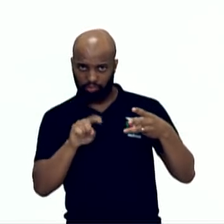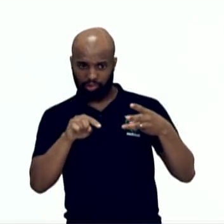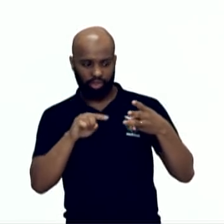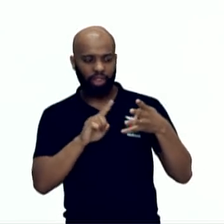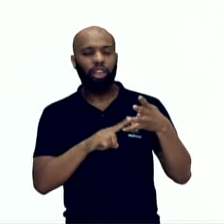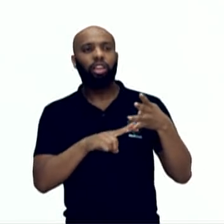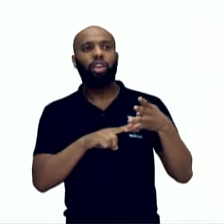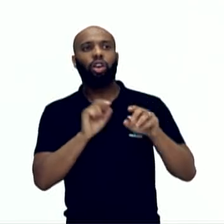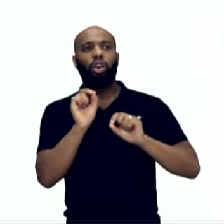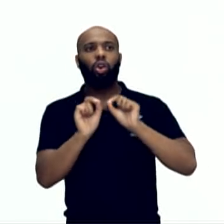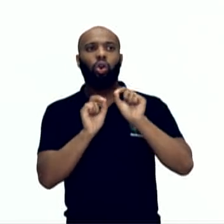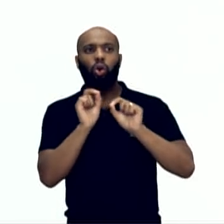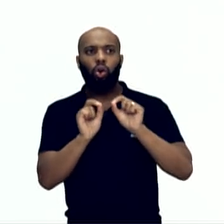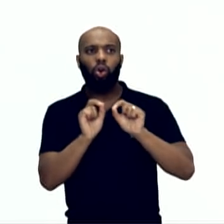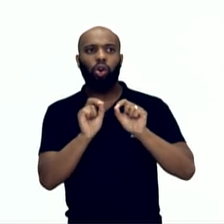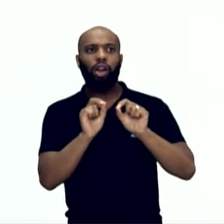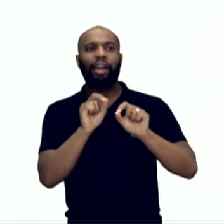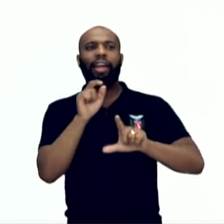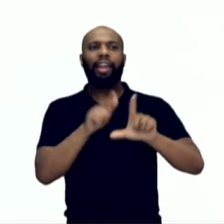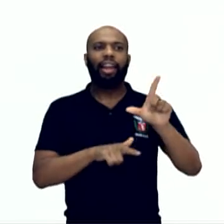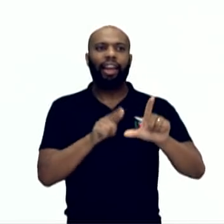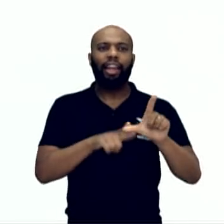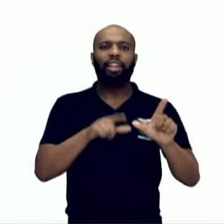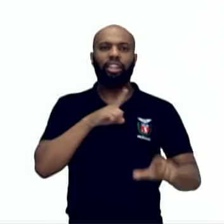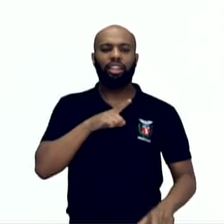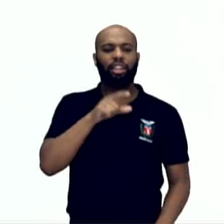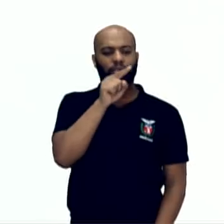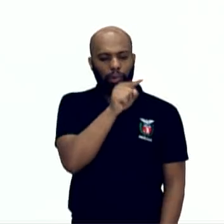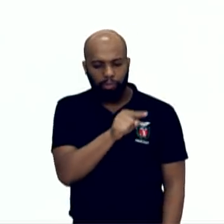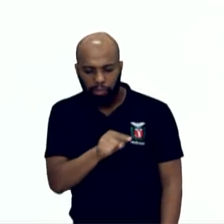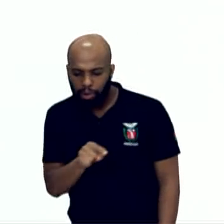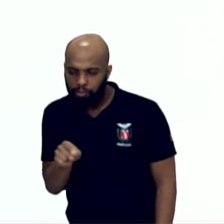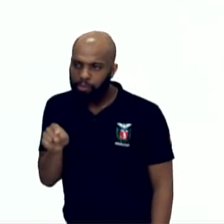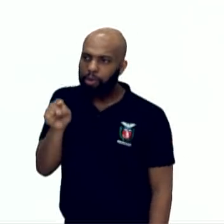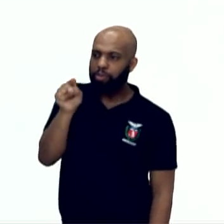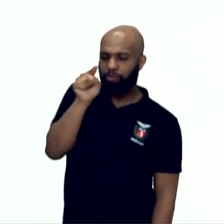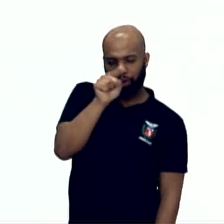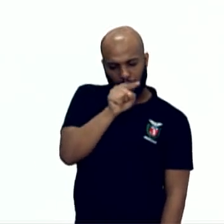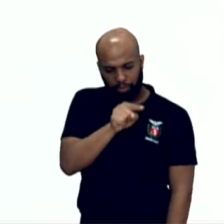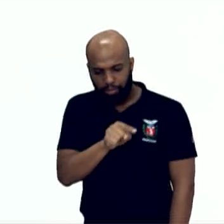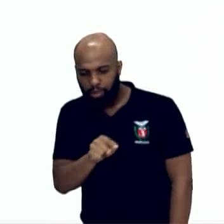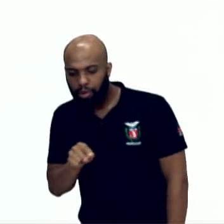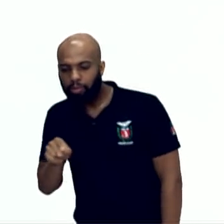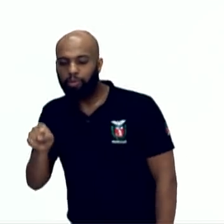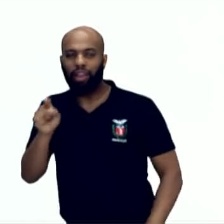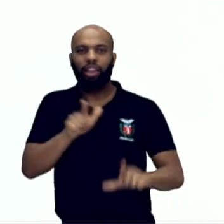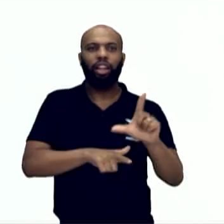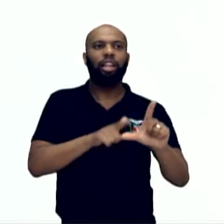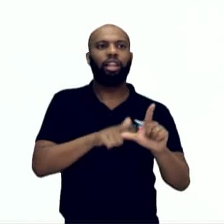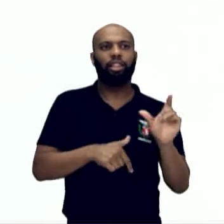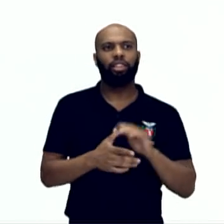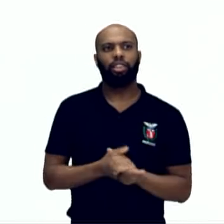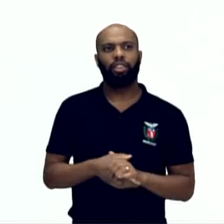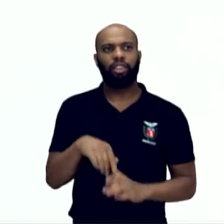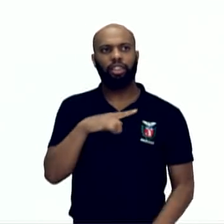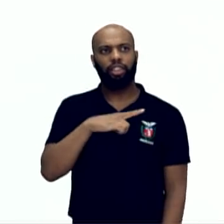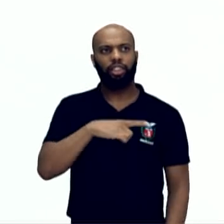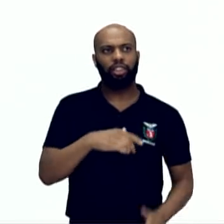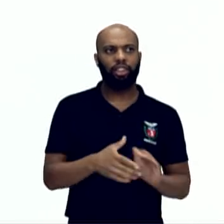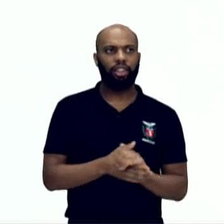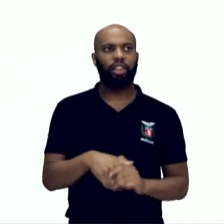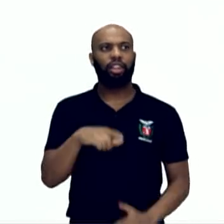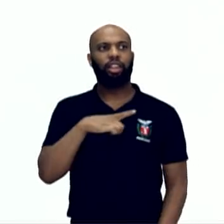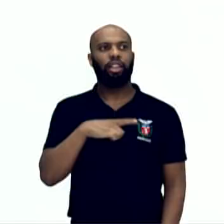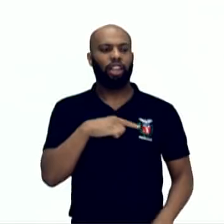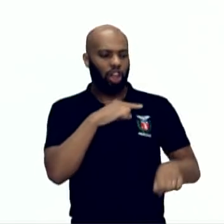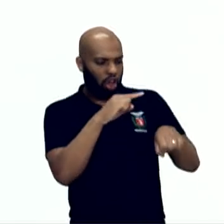Ou letras que se repetem circularmente? Observe, que letras que estão ali? Olha lá,